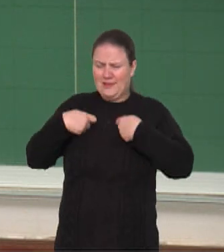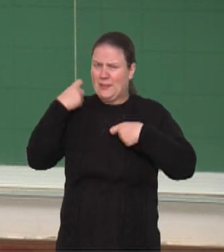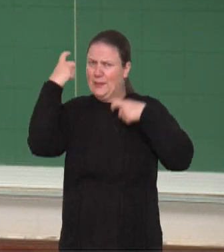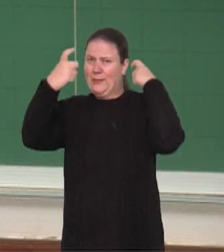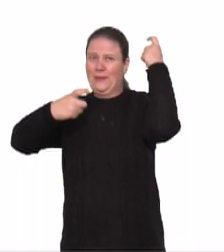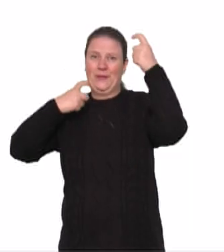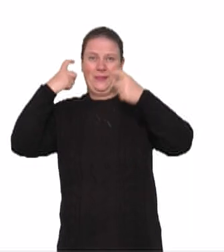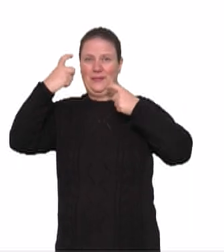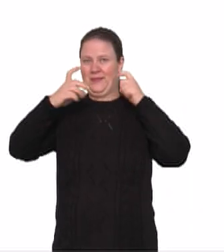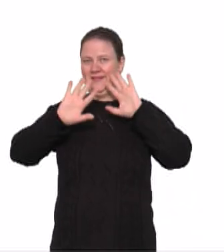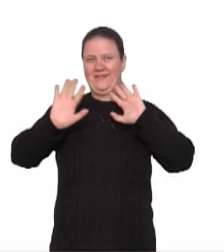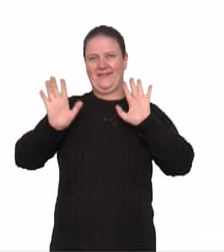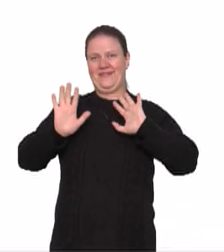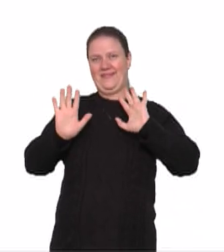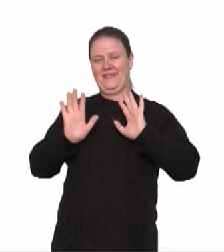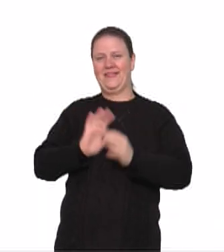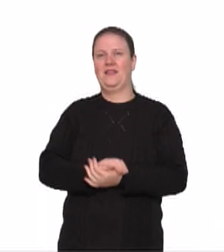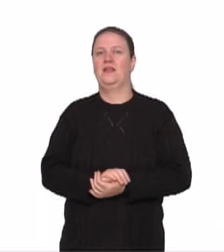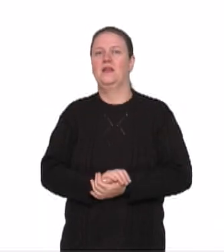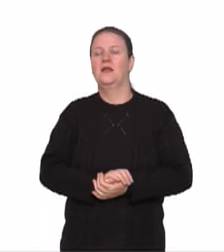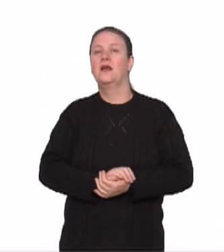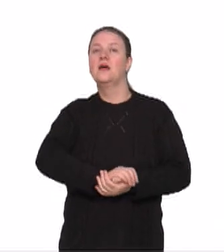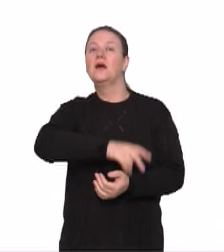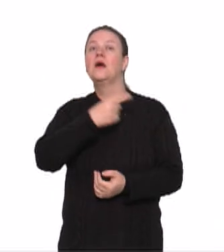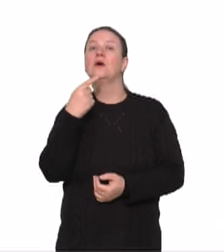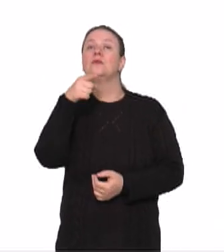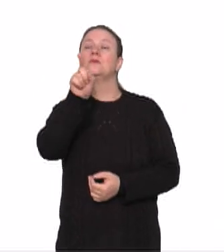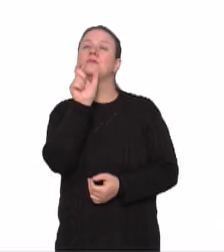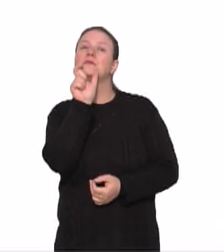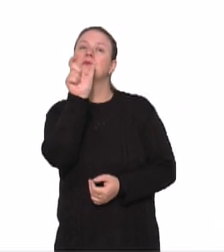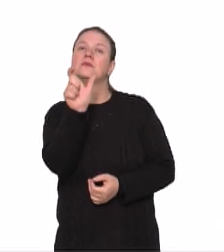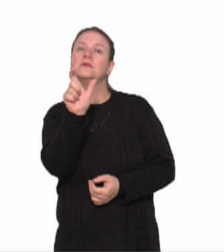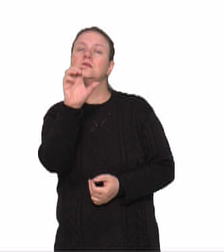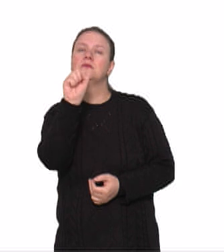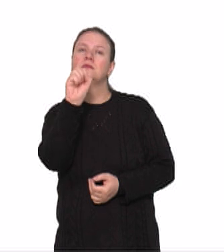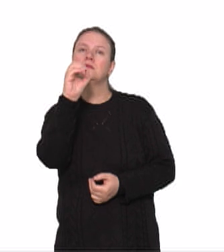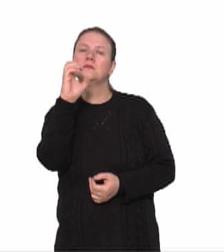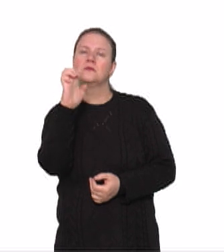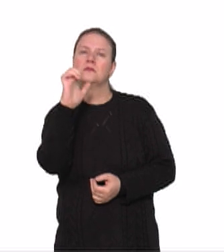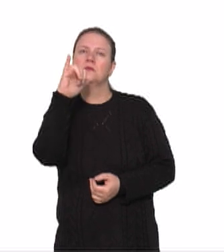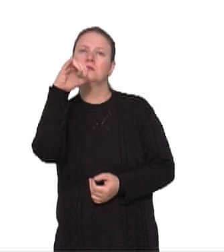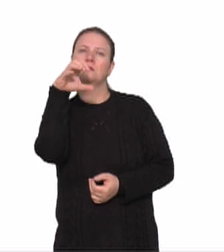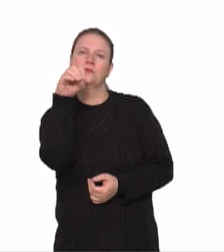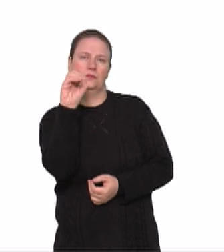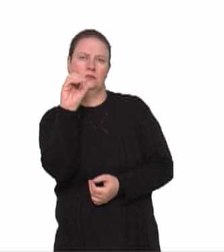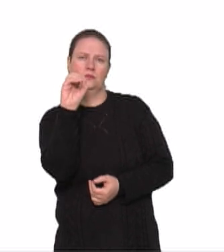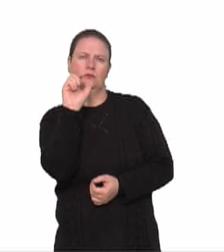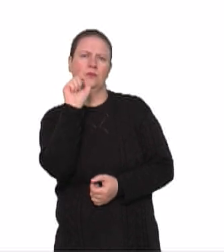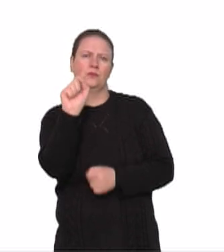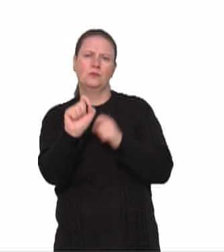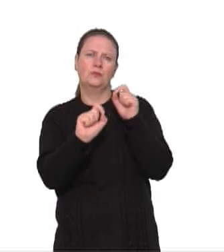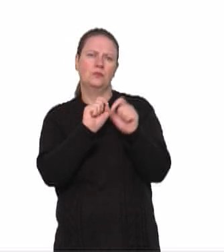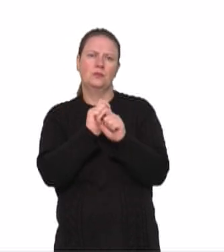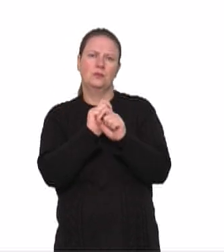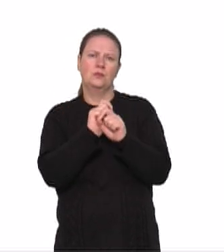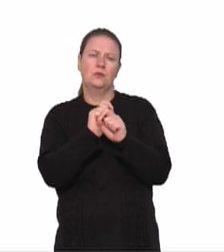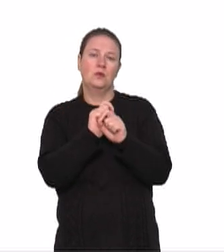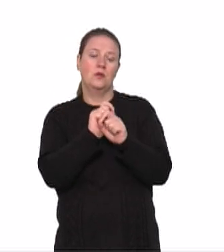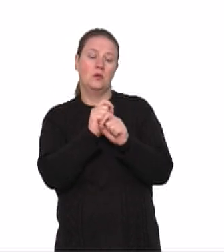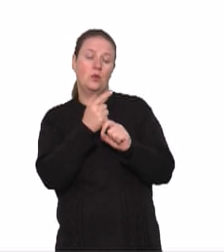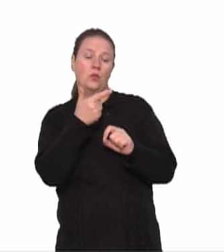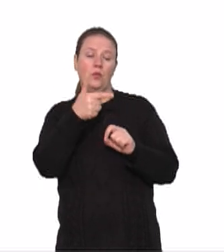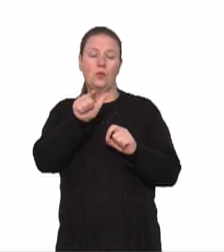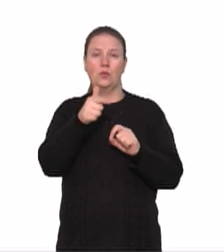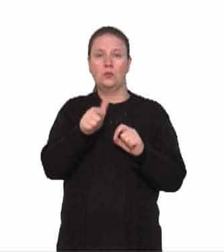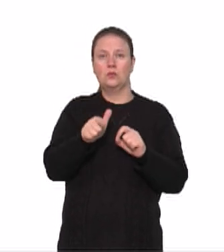Né? A última palavra desse verso é a palavra seio. No verso seguinte, a gente tem ali,